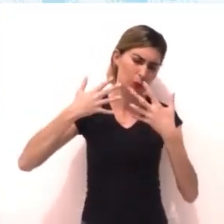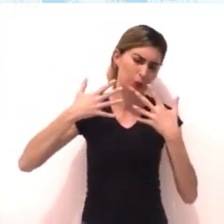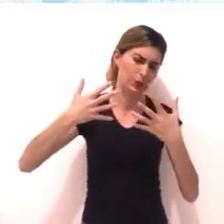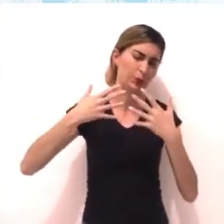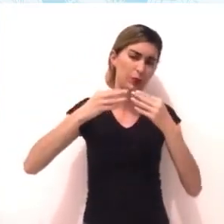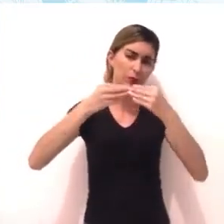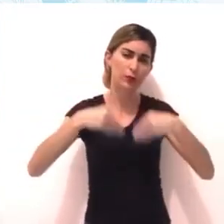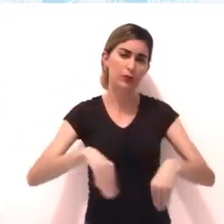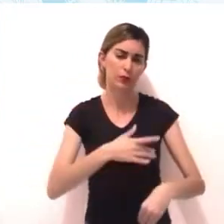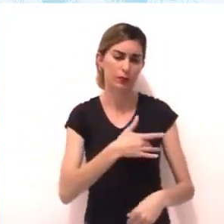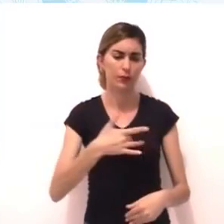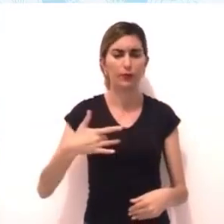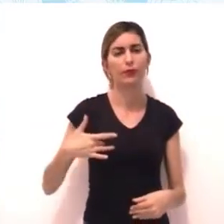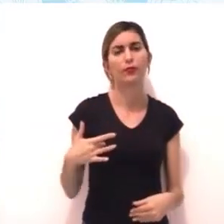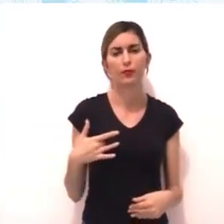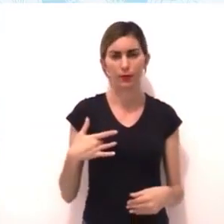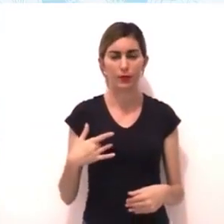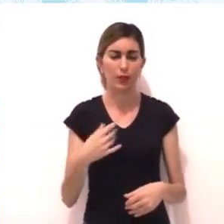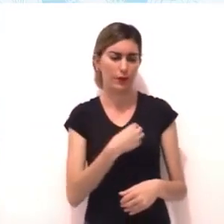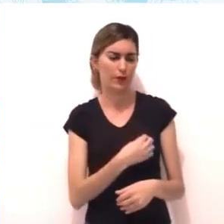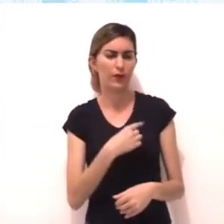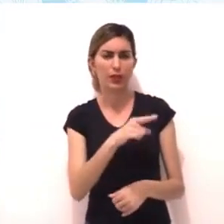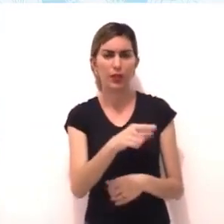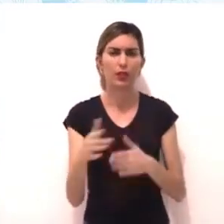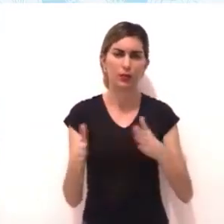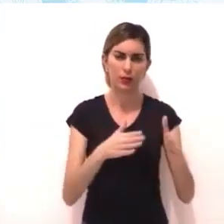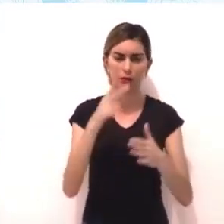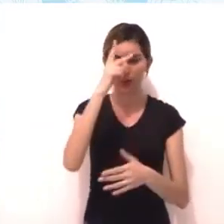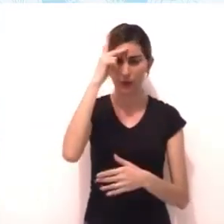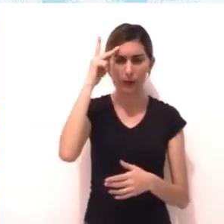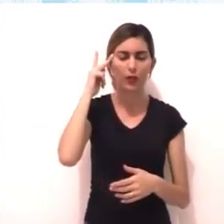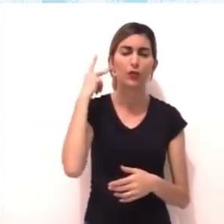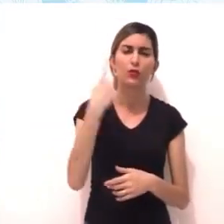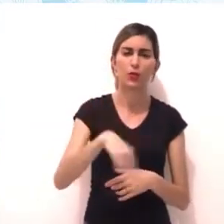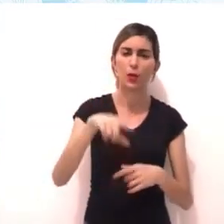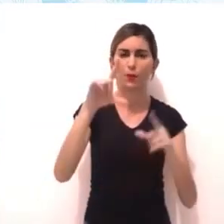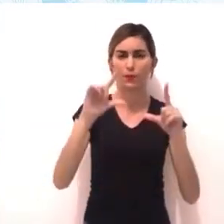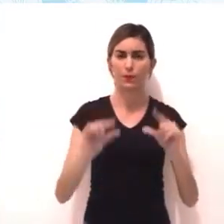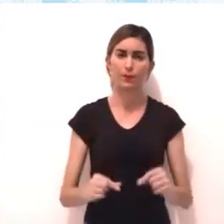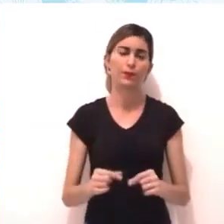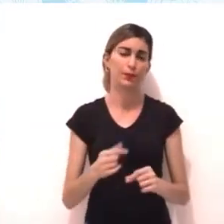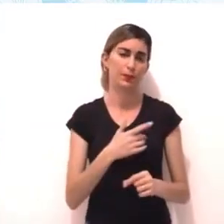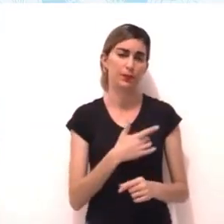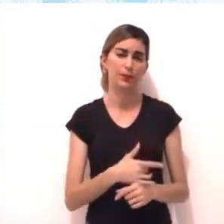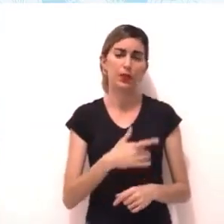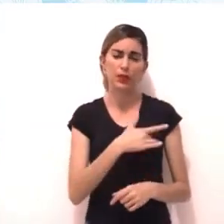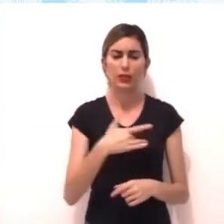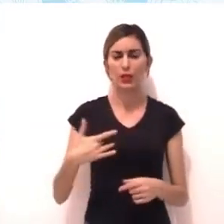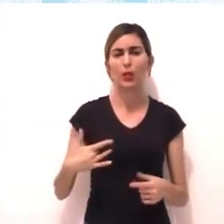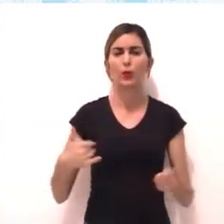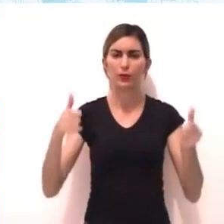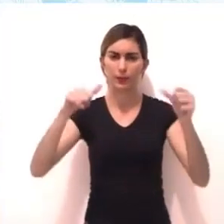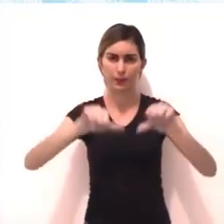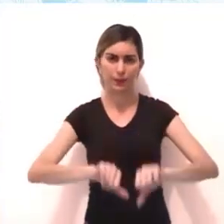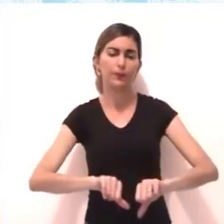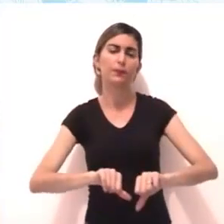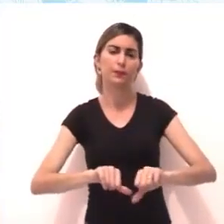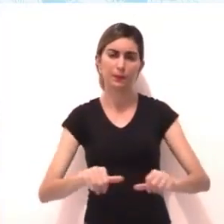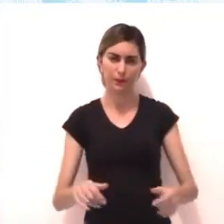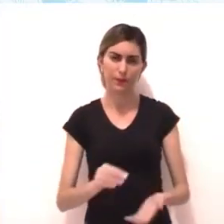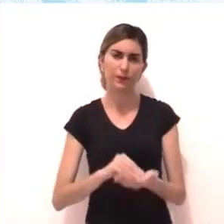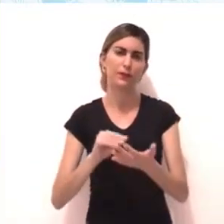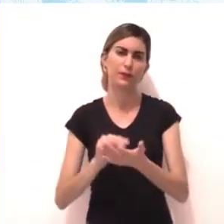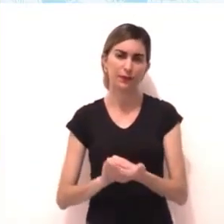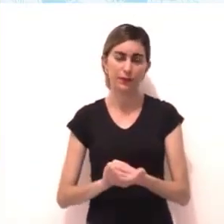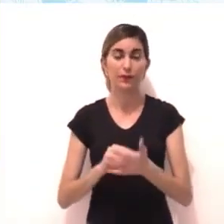prejudicam a sua saúde. Então, a expectativa de vida dessas pessoas aí é bem baixa e as condições de saúde são